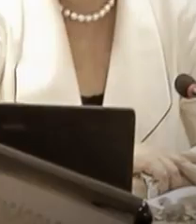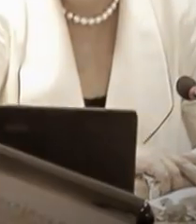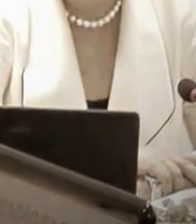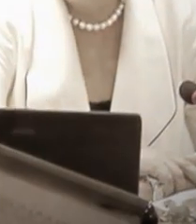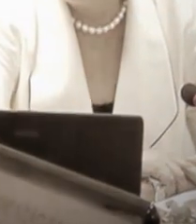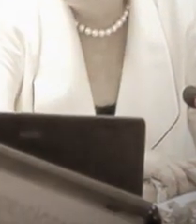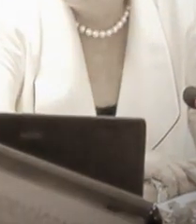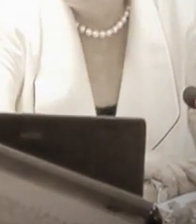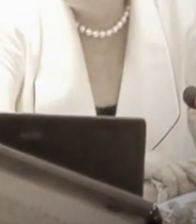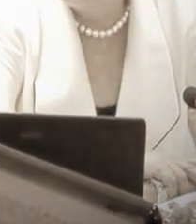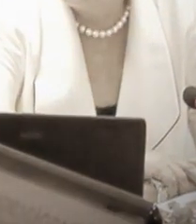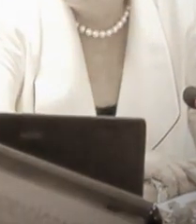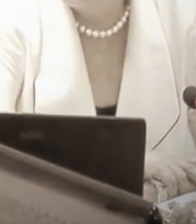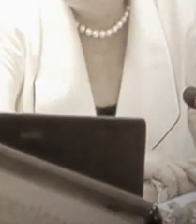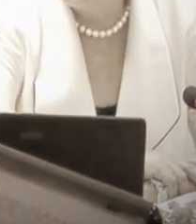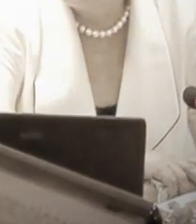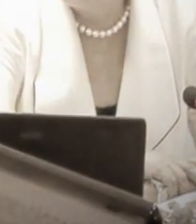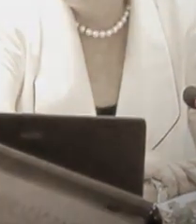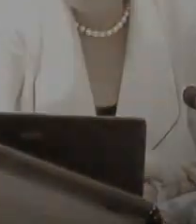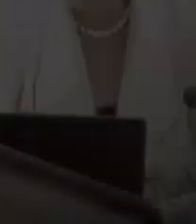café com a presidenta